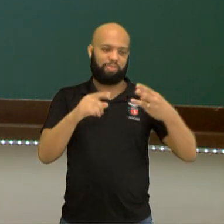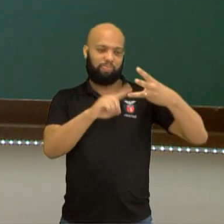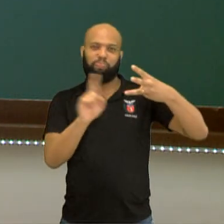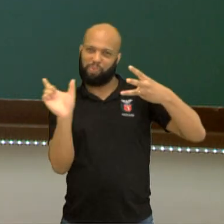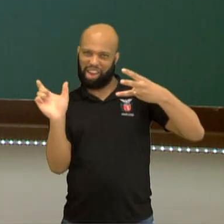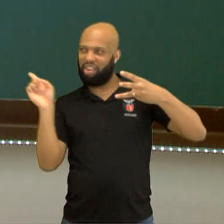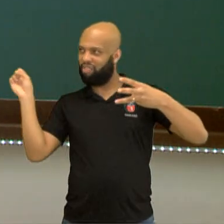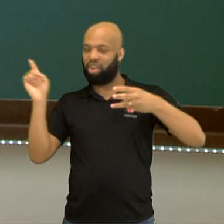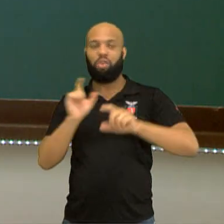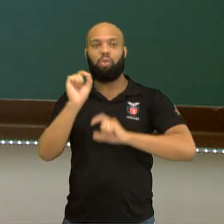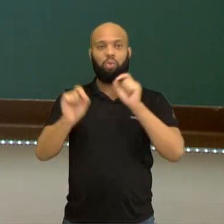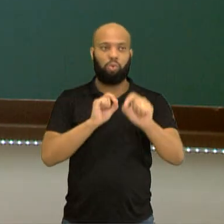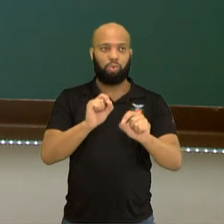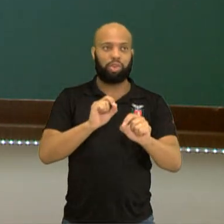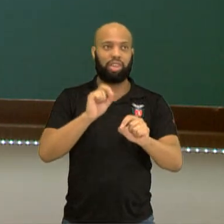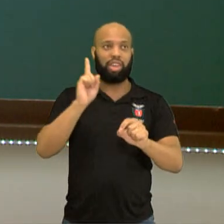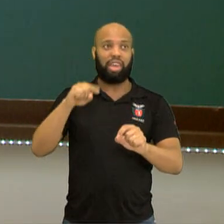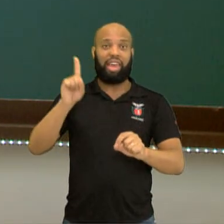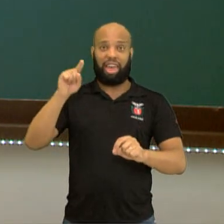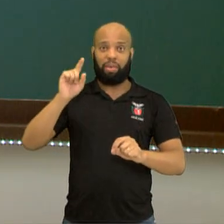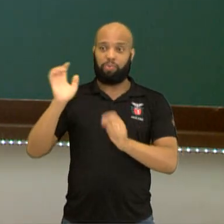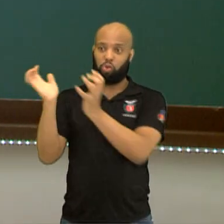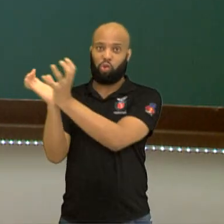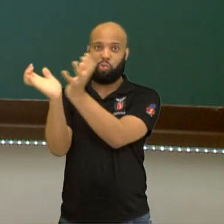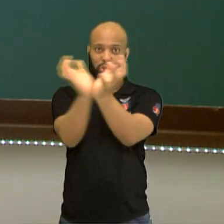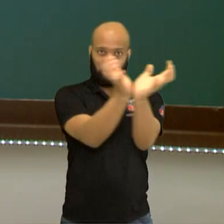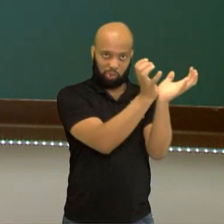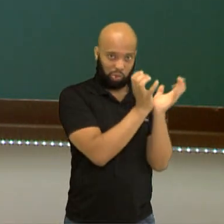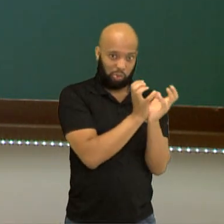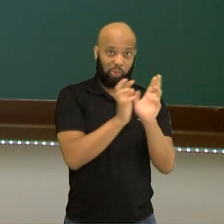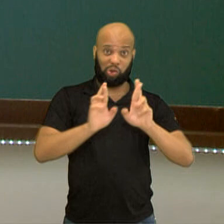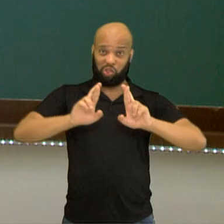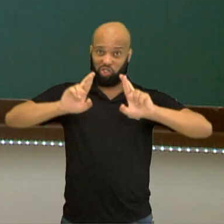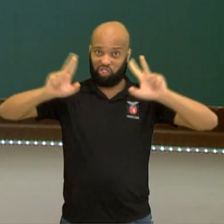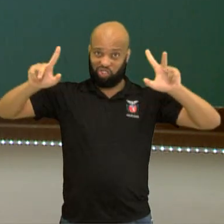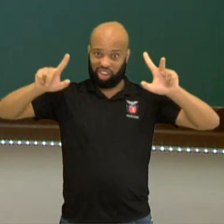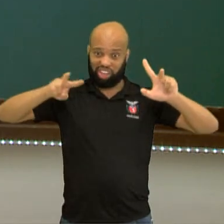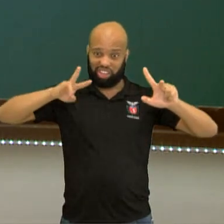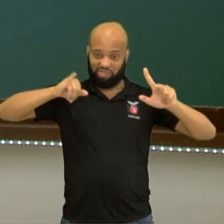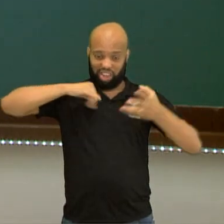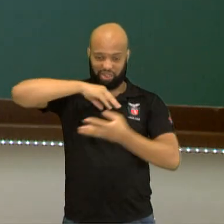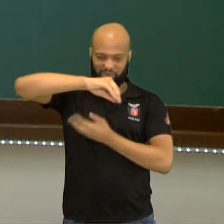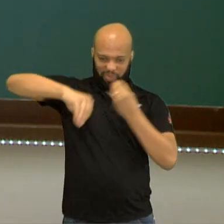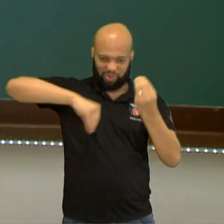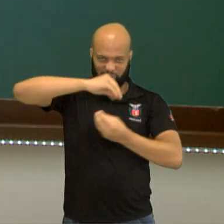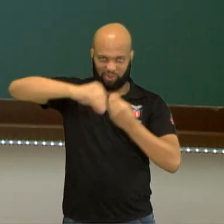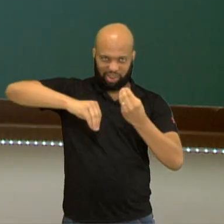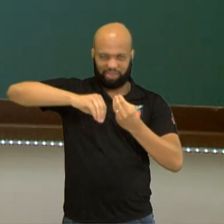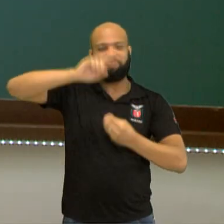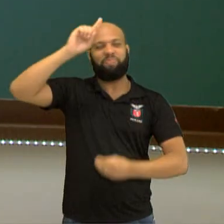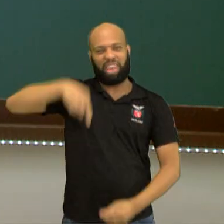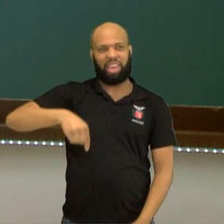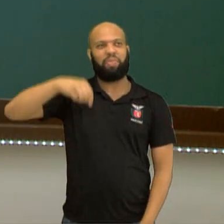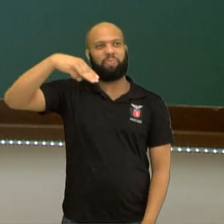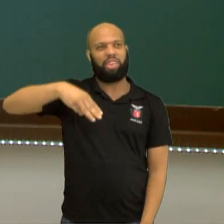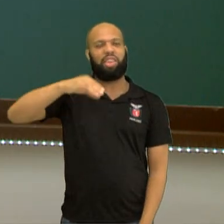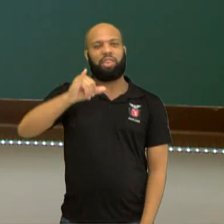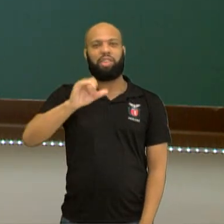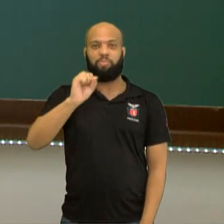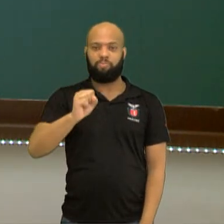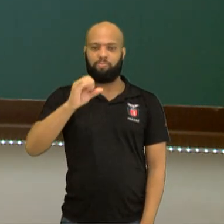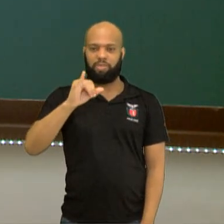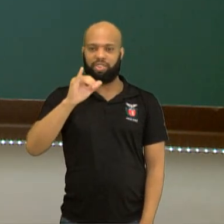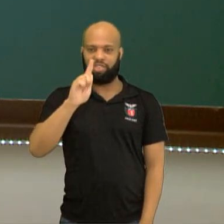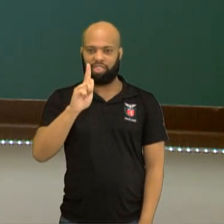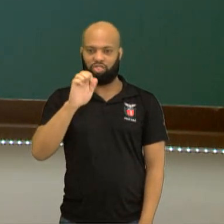miscigenação é o quê? É a mistura de etnias. A mistura de hábitos e costumes vai fazer com